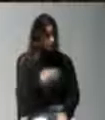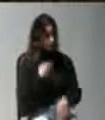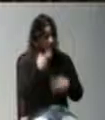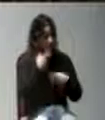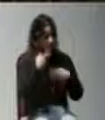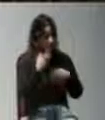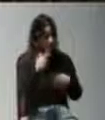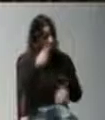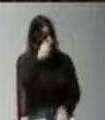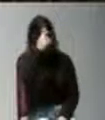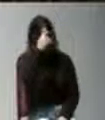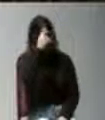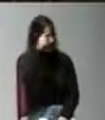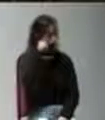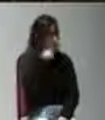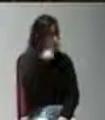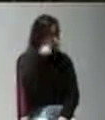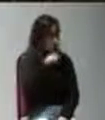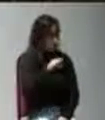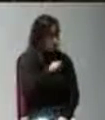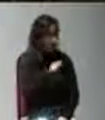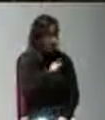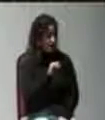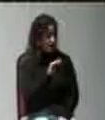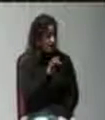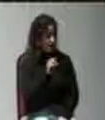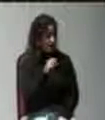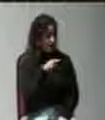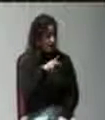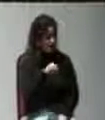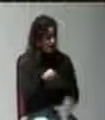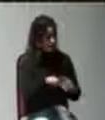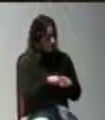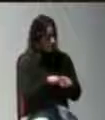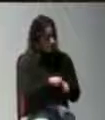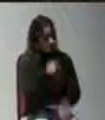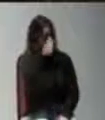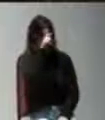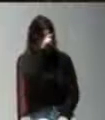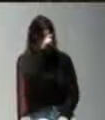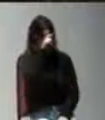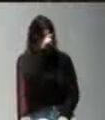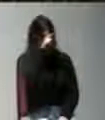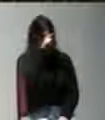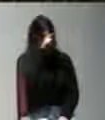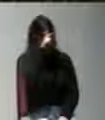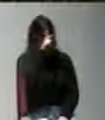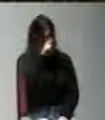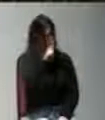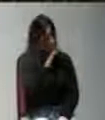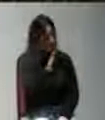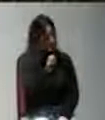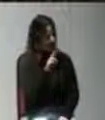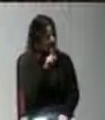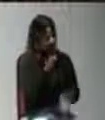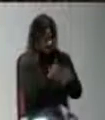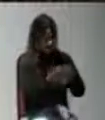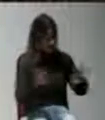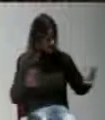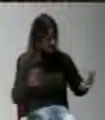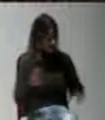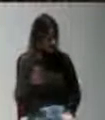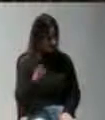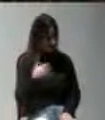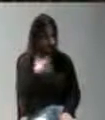professor na Universidade da Califórnia, na Universidade Livre de Berlim e na Universidade de Oxford. Também foi visiting professor